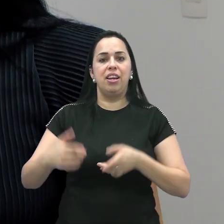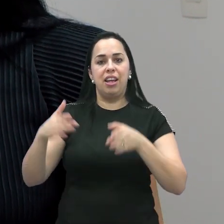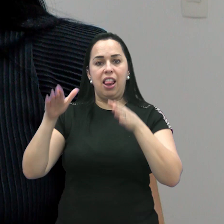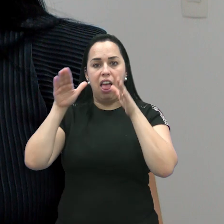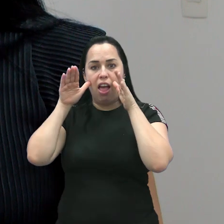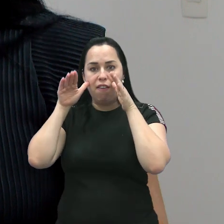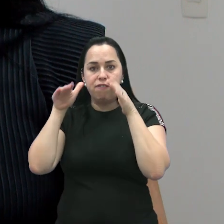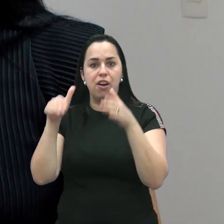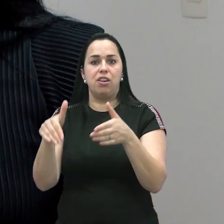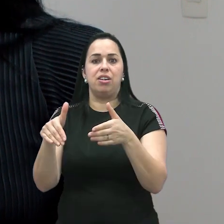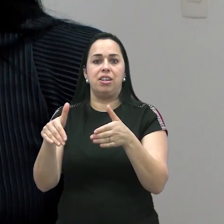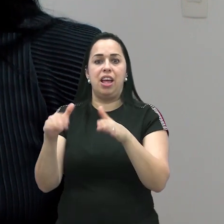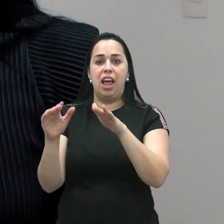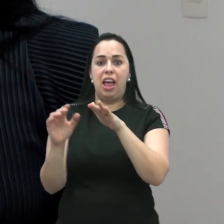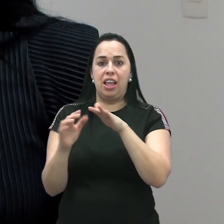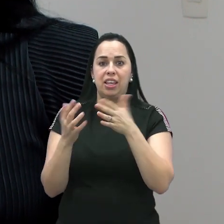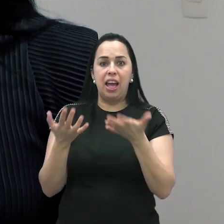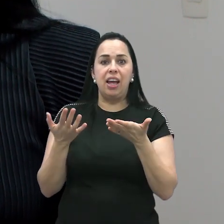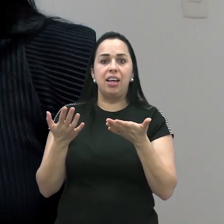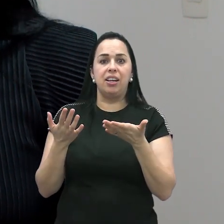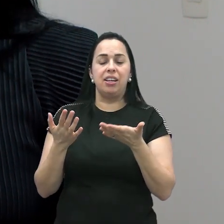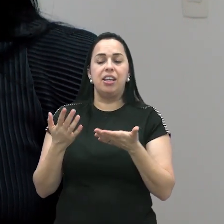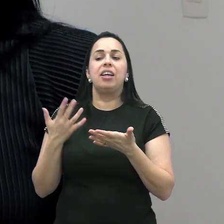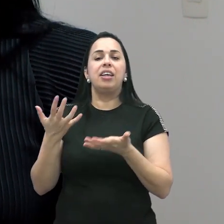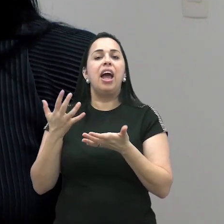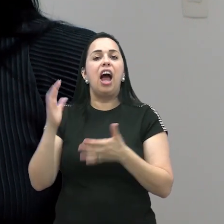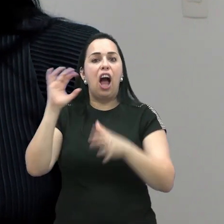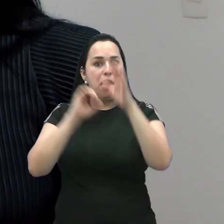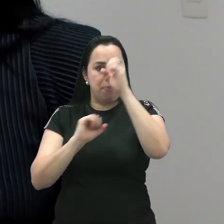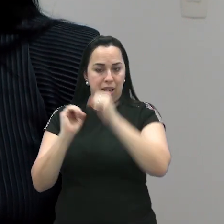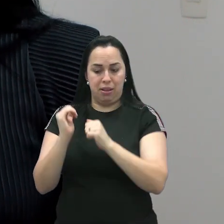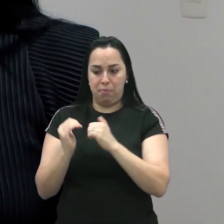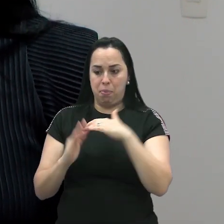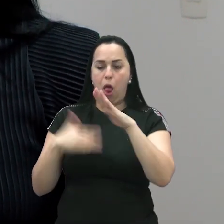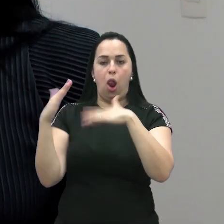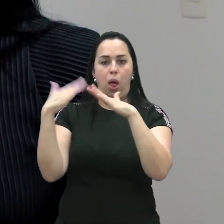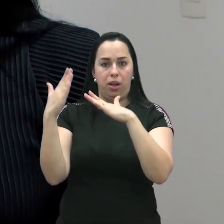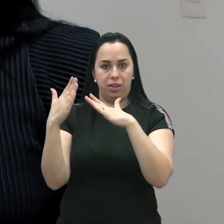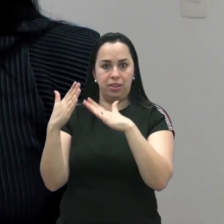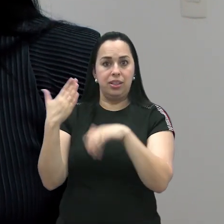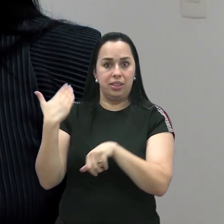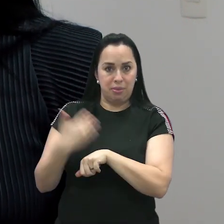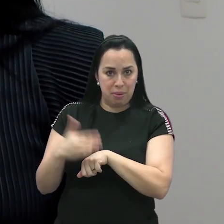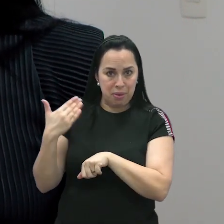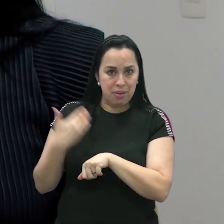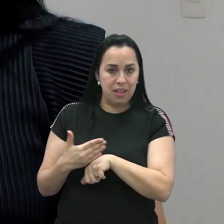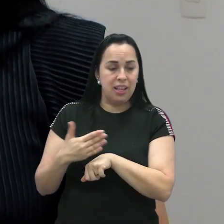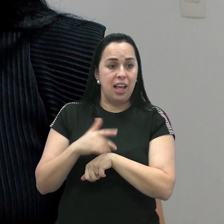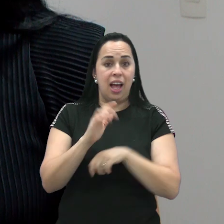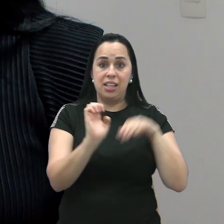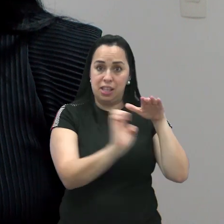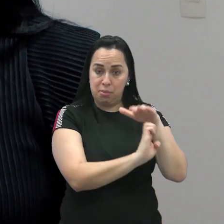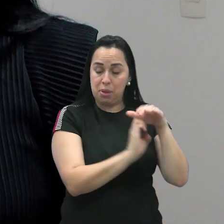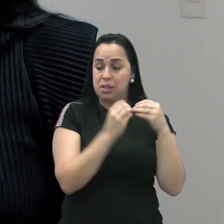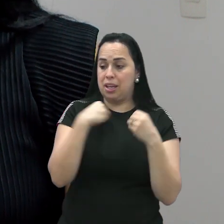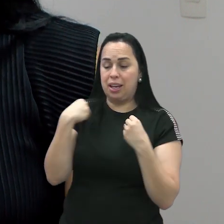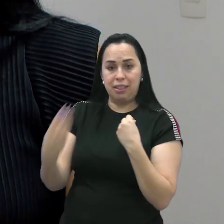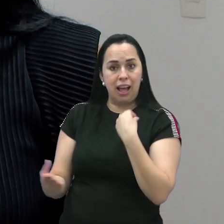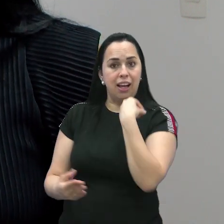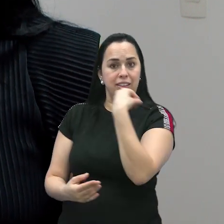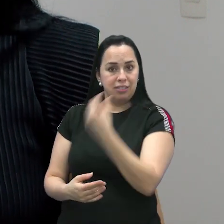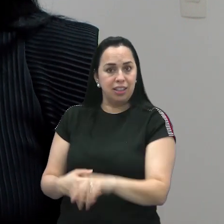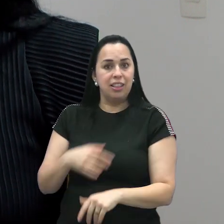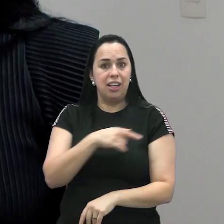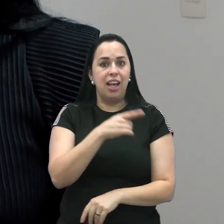muito focado ali em estar na empresa para se desenvolver. Eles buscam muito desenvolvimento e treinamento. As empresas que oferecem isso, que